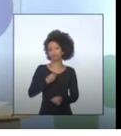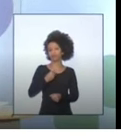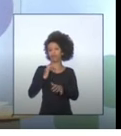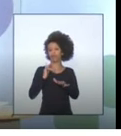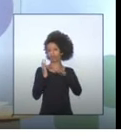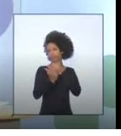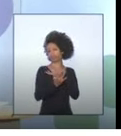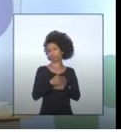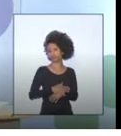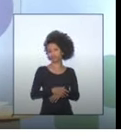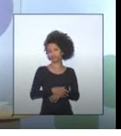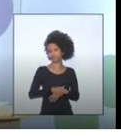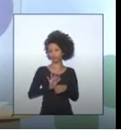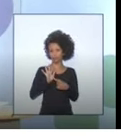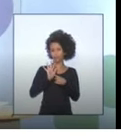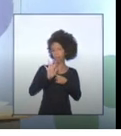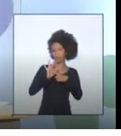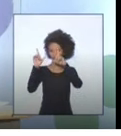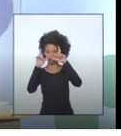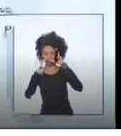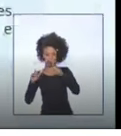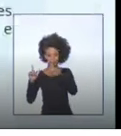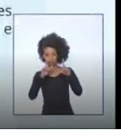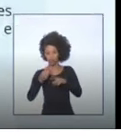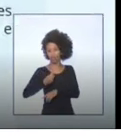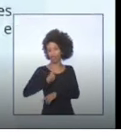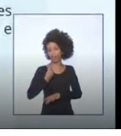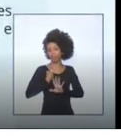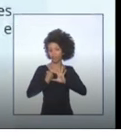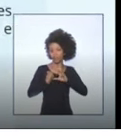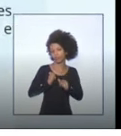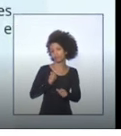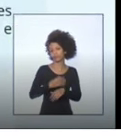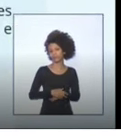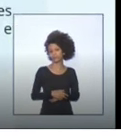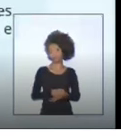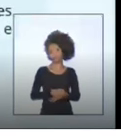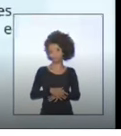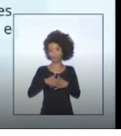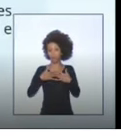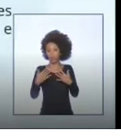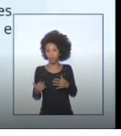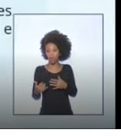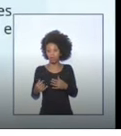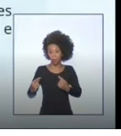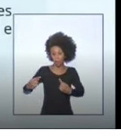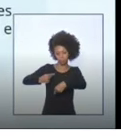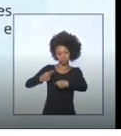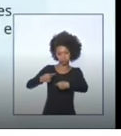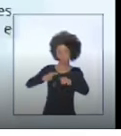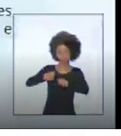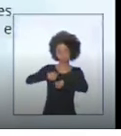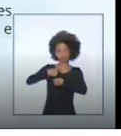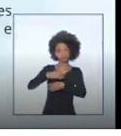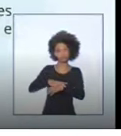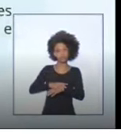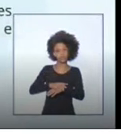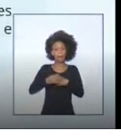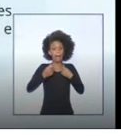de intimidade na internet. Quando fomos atacados por alguém nas redes sociais,